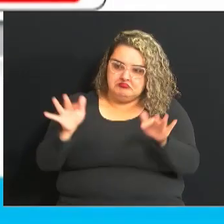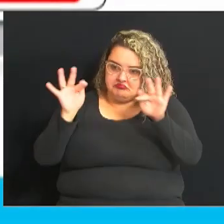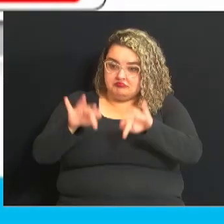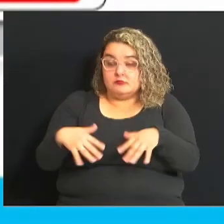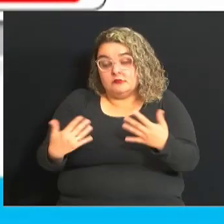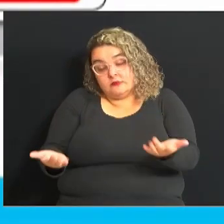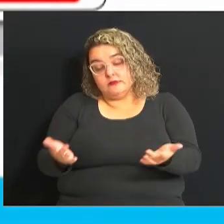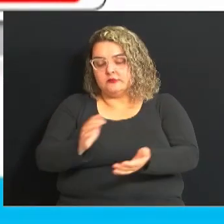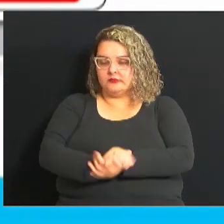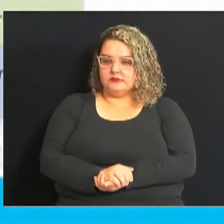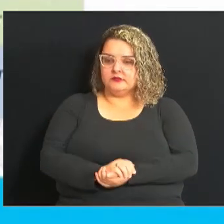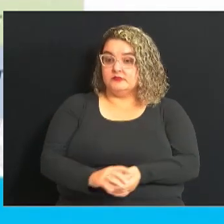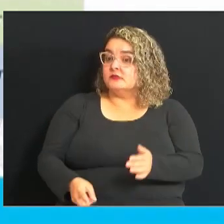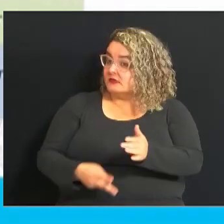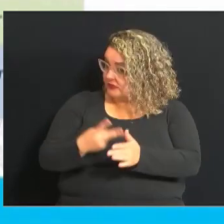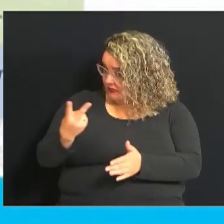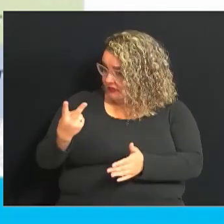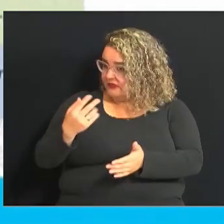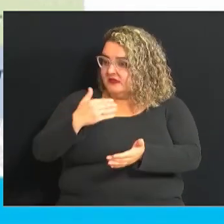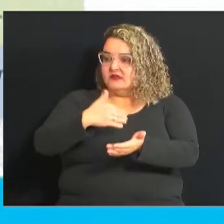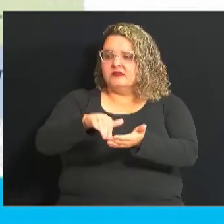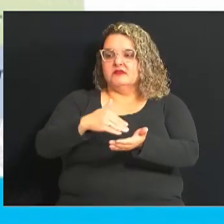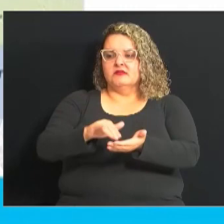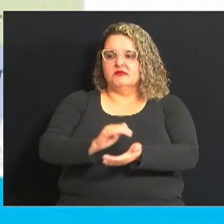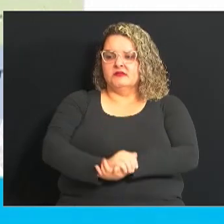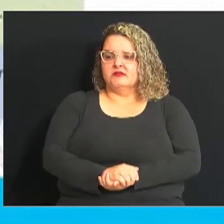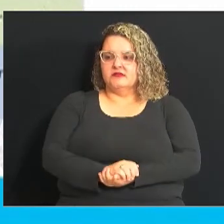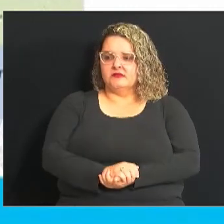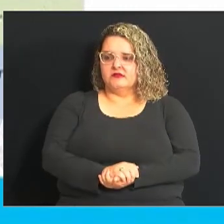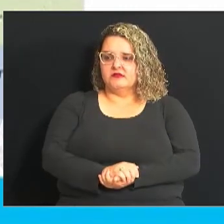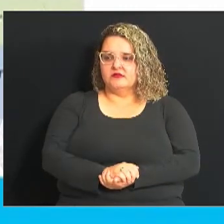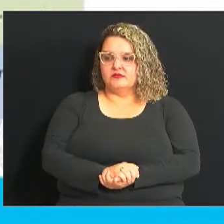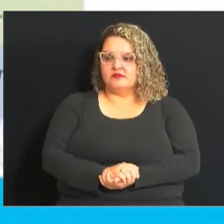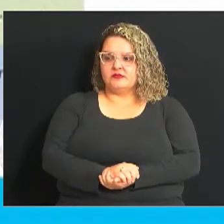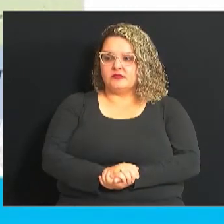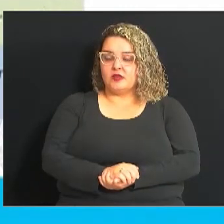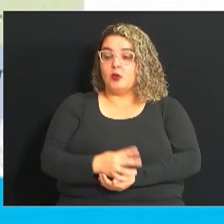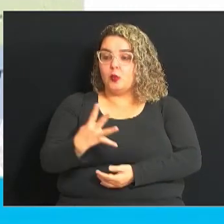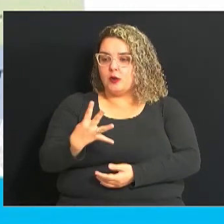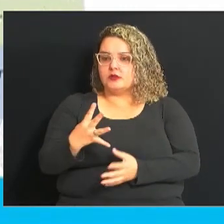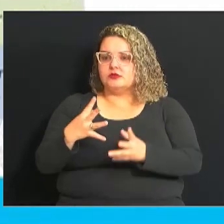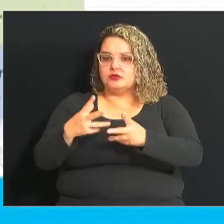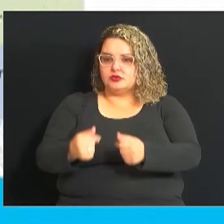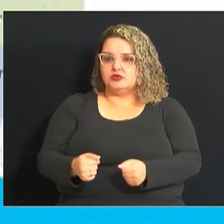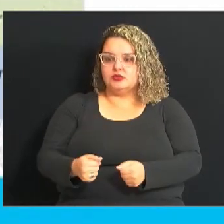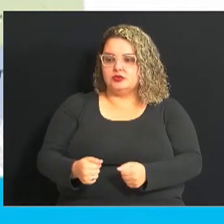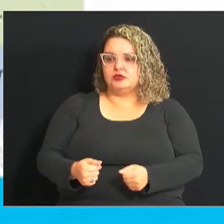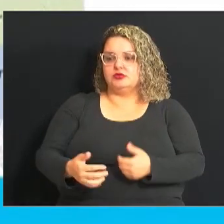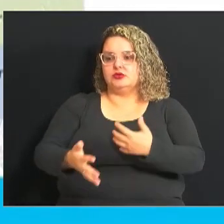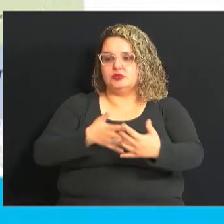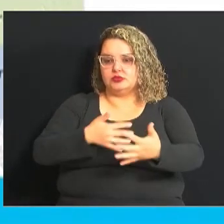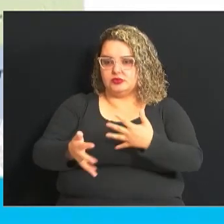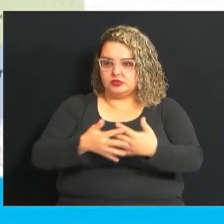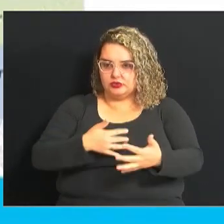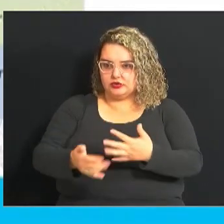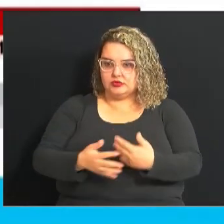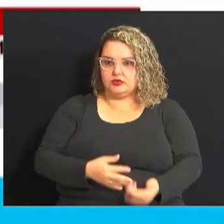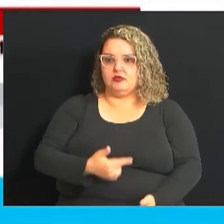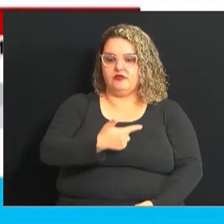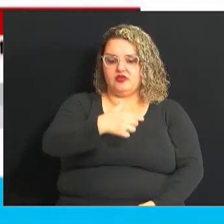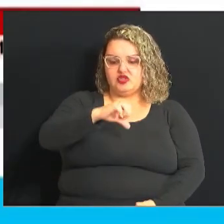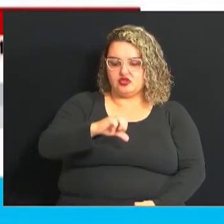Segundo o secretário, estão concluídos 4 dos 7 terminais, 29 das 36